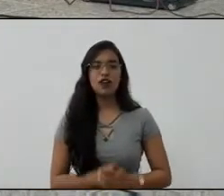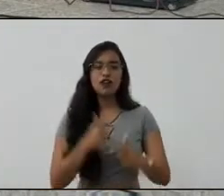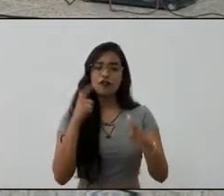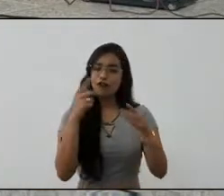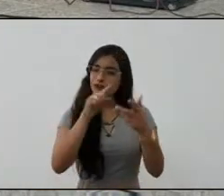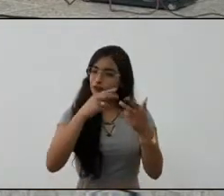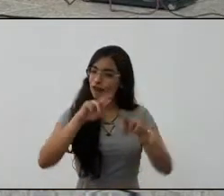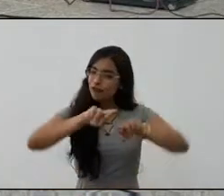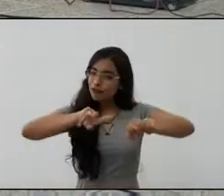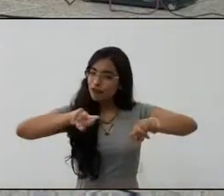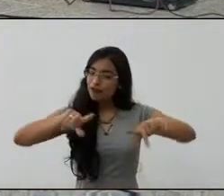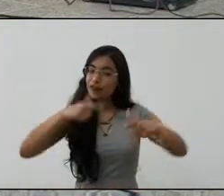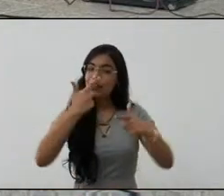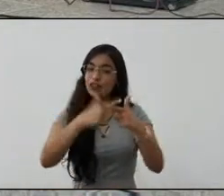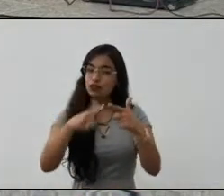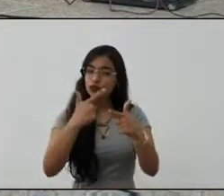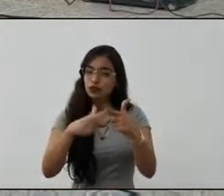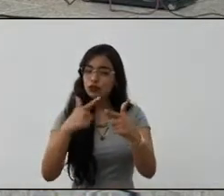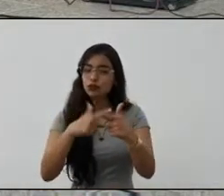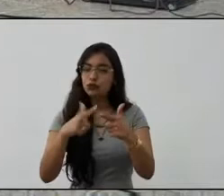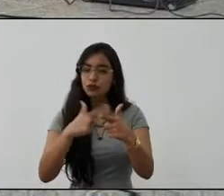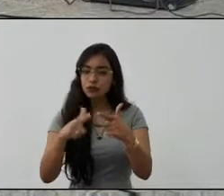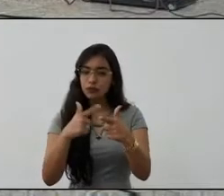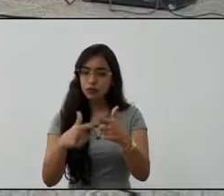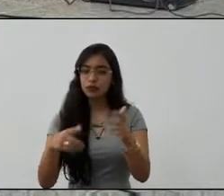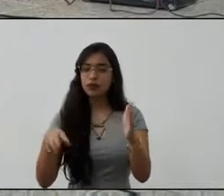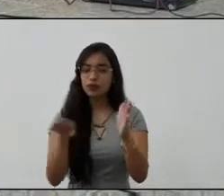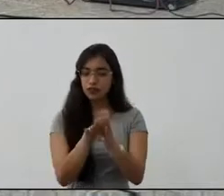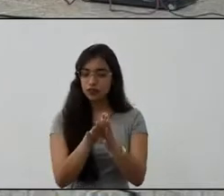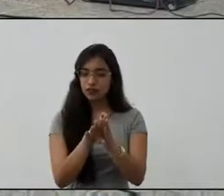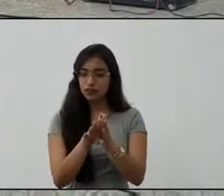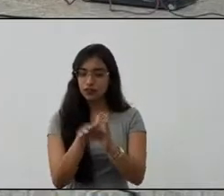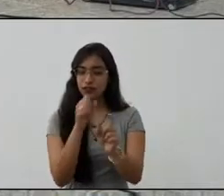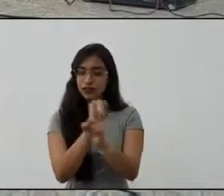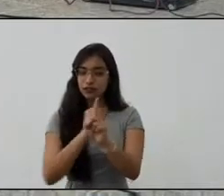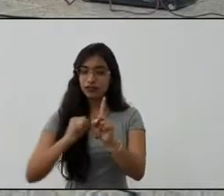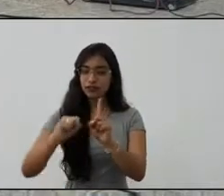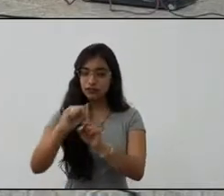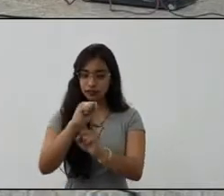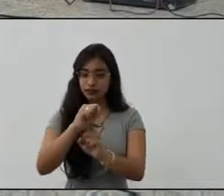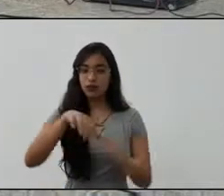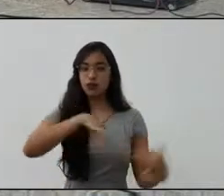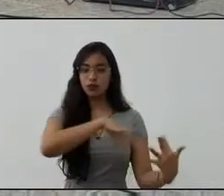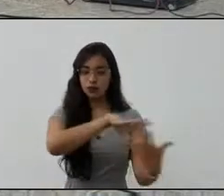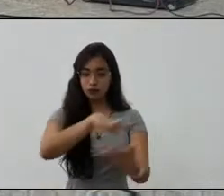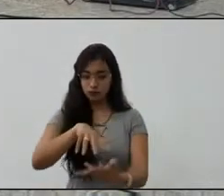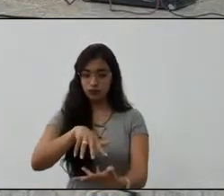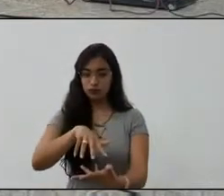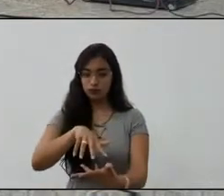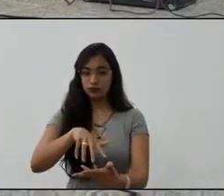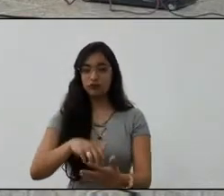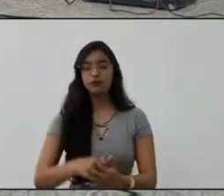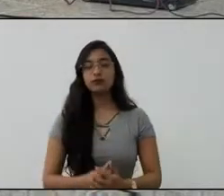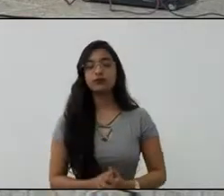comuns à sociedade moderna, ao mundo moderno.